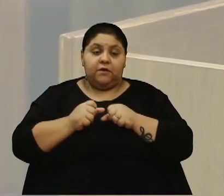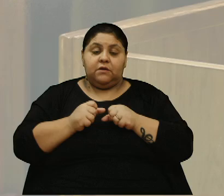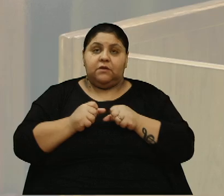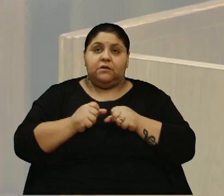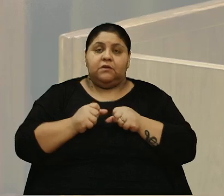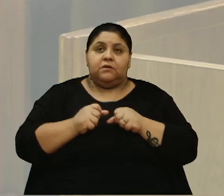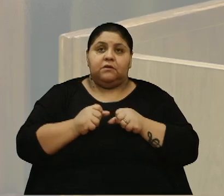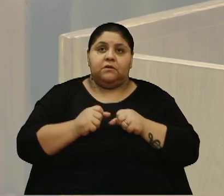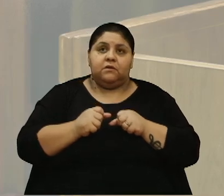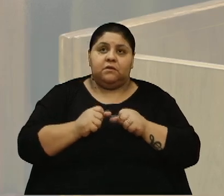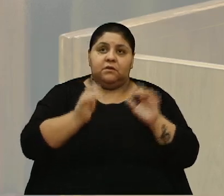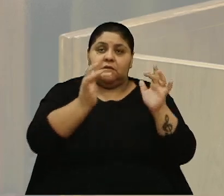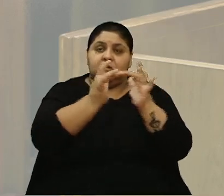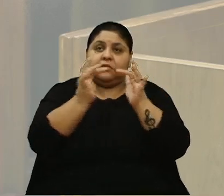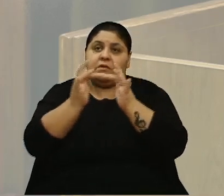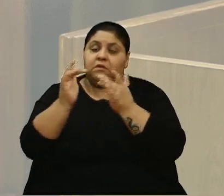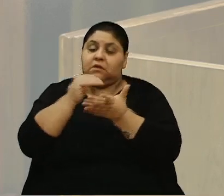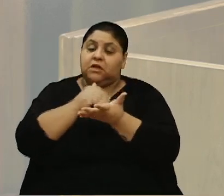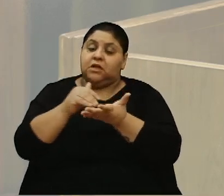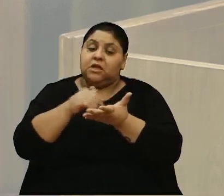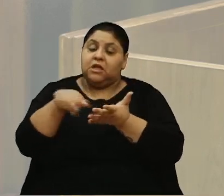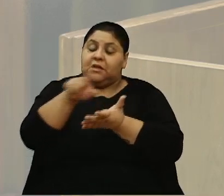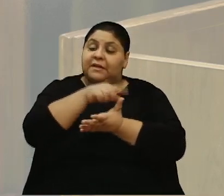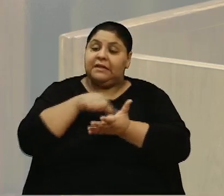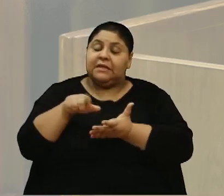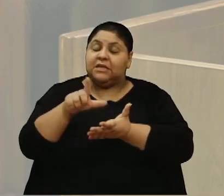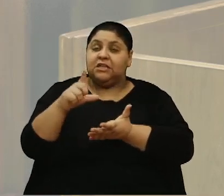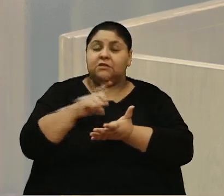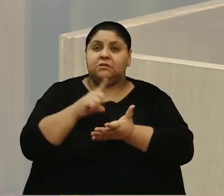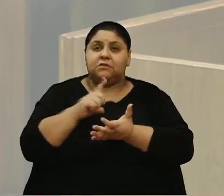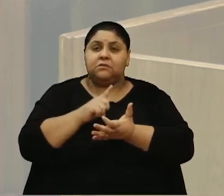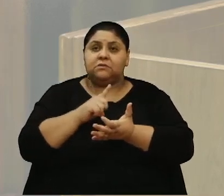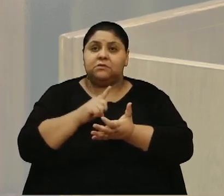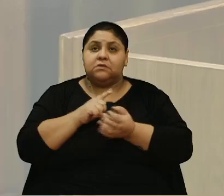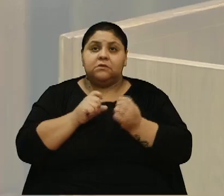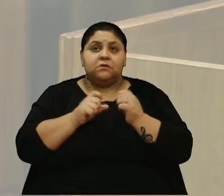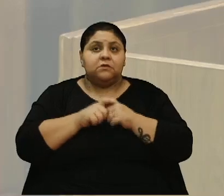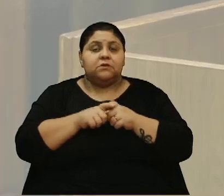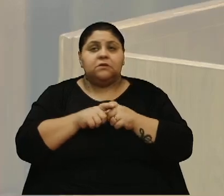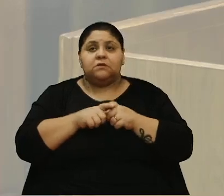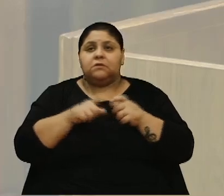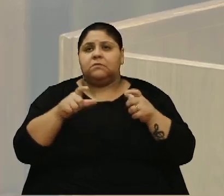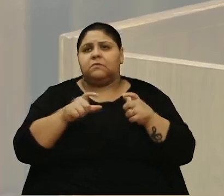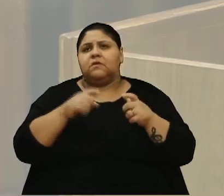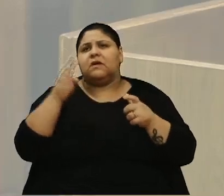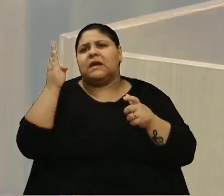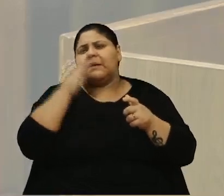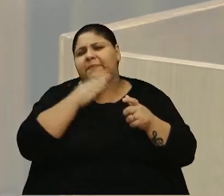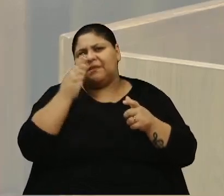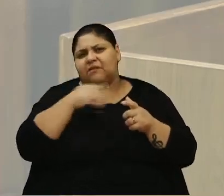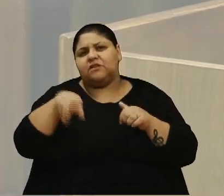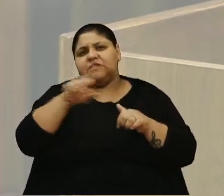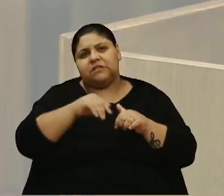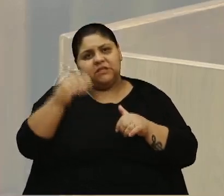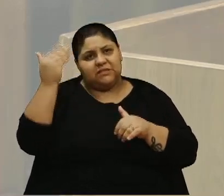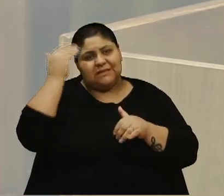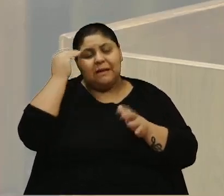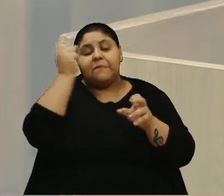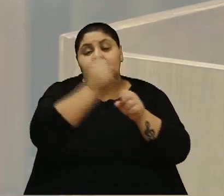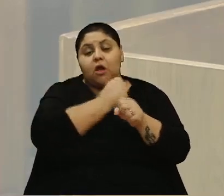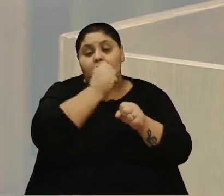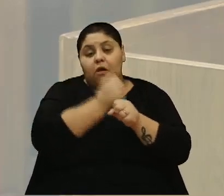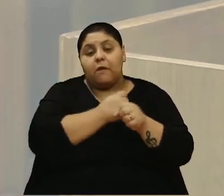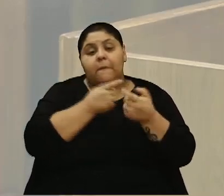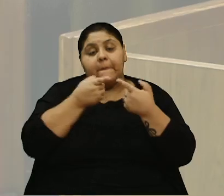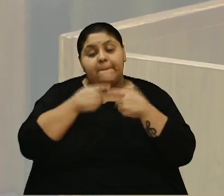entrar em contato com os secretários para que a gente tenha a maior brevidade possível. A gente sabe que é obra, né? Mas a